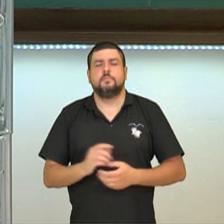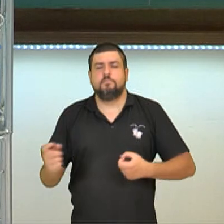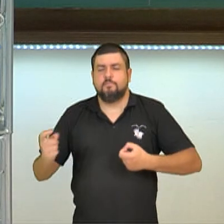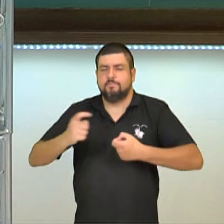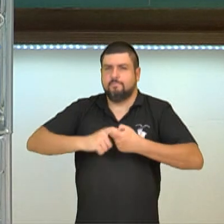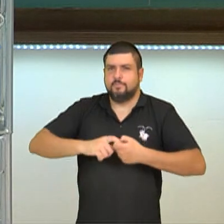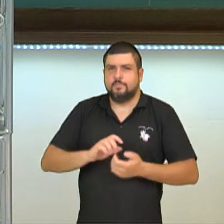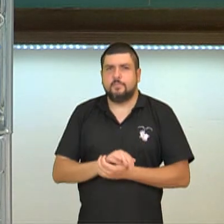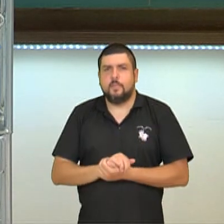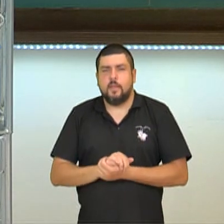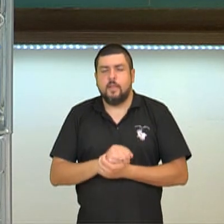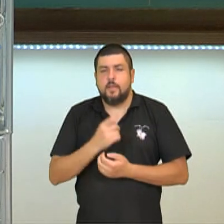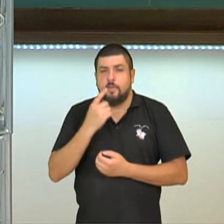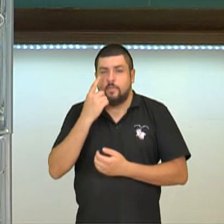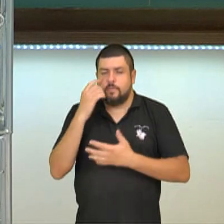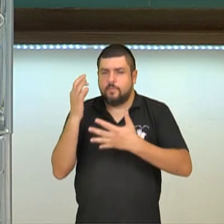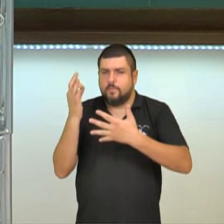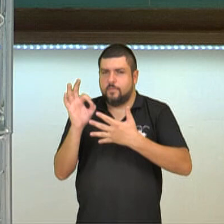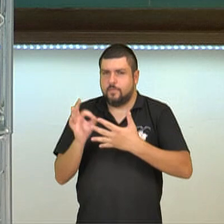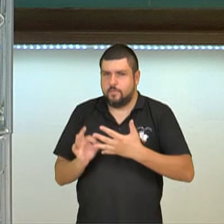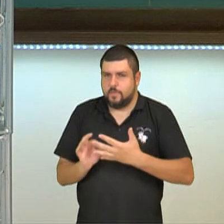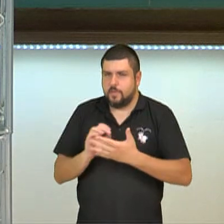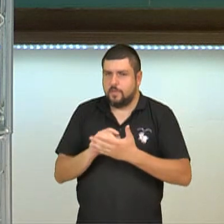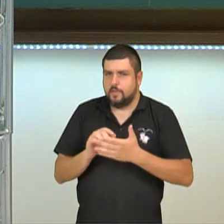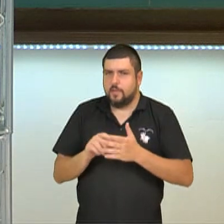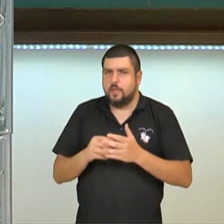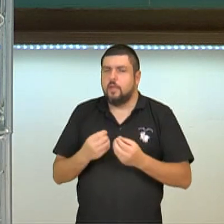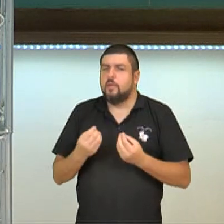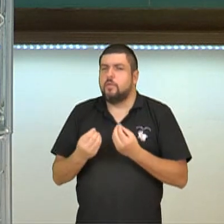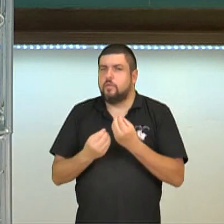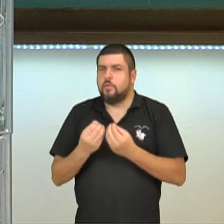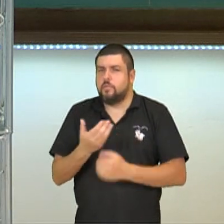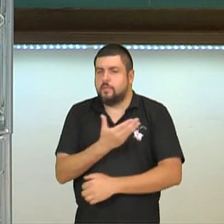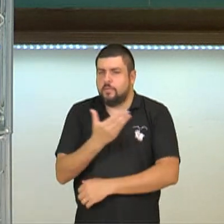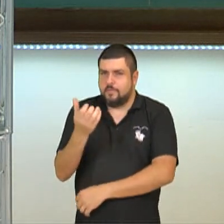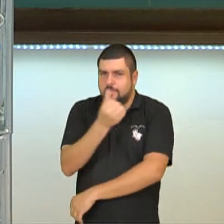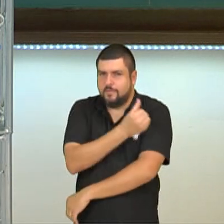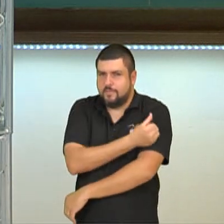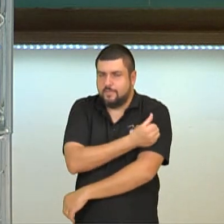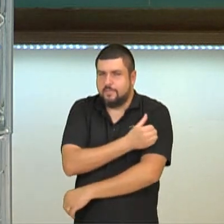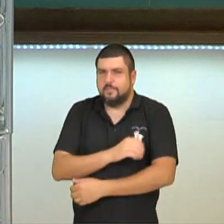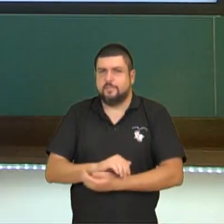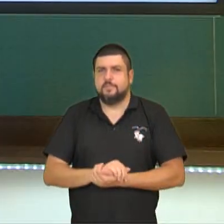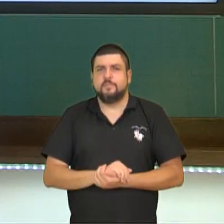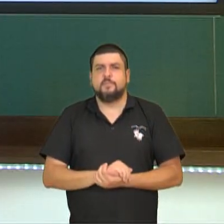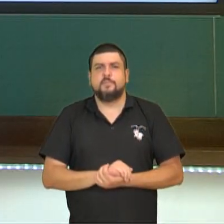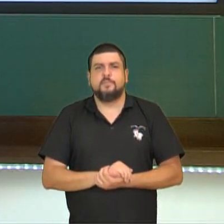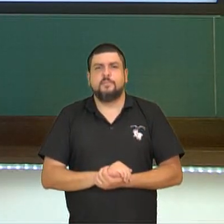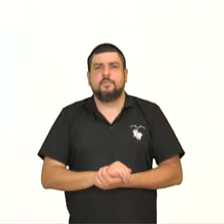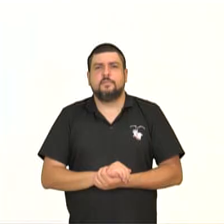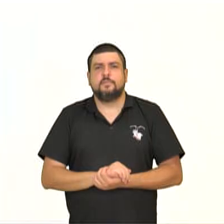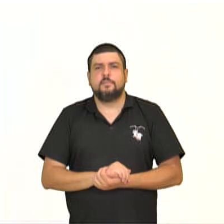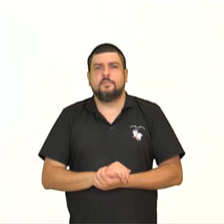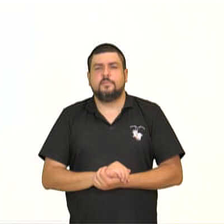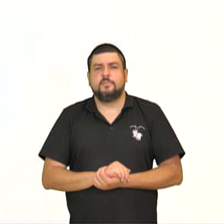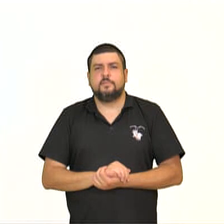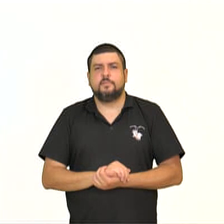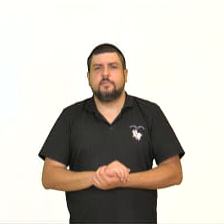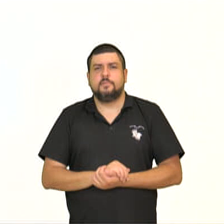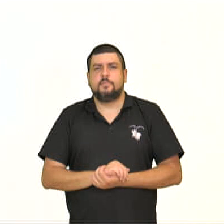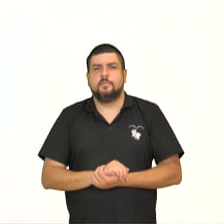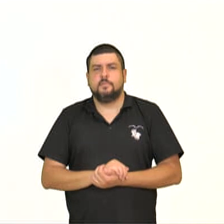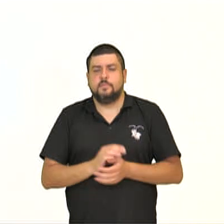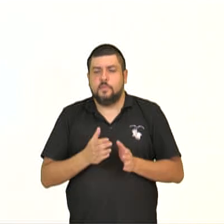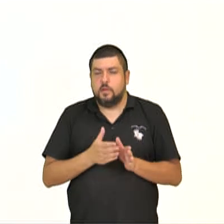Voltei! Vamos corrigir juntos essa galerinha do sexto ano! Ser vizinho de um